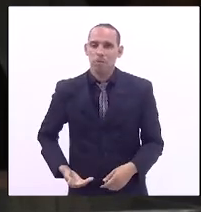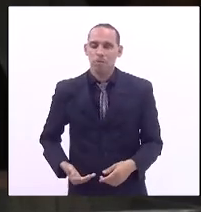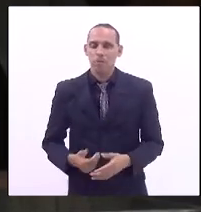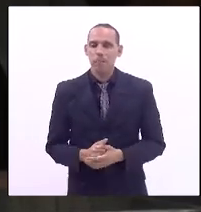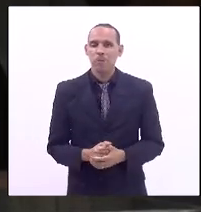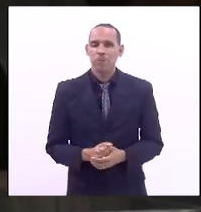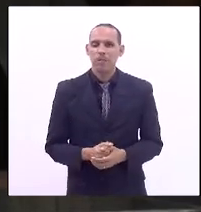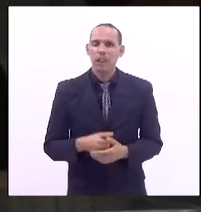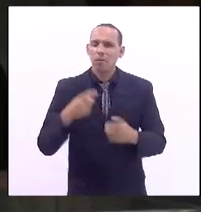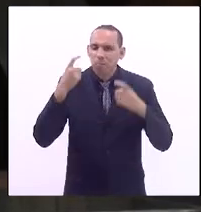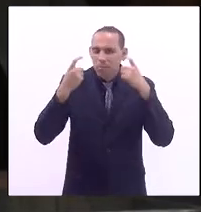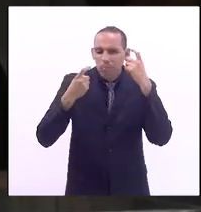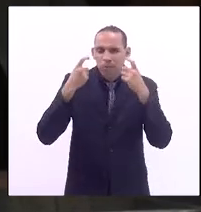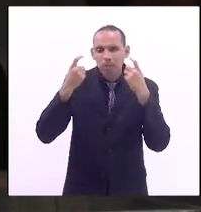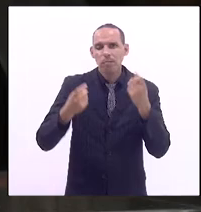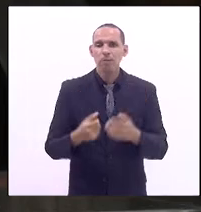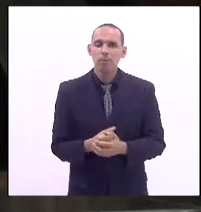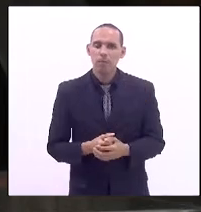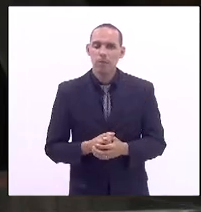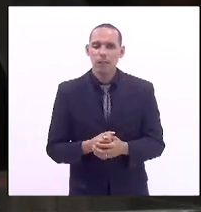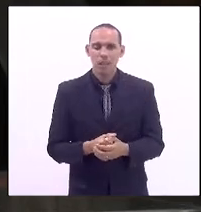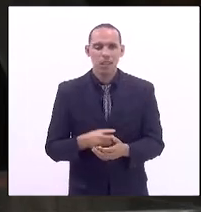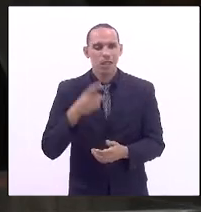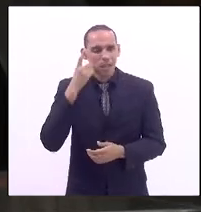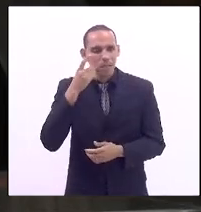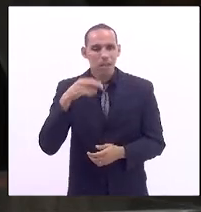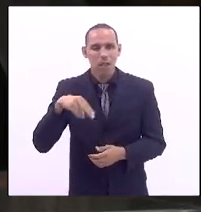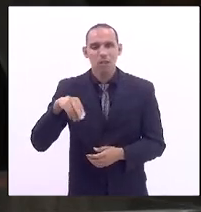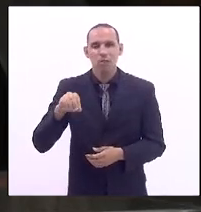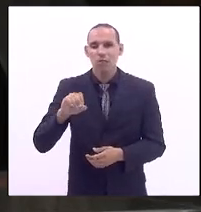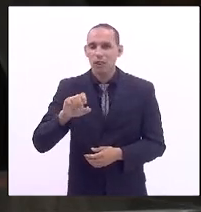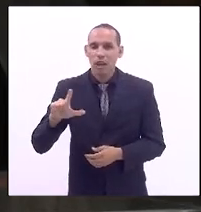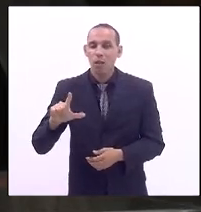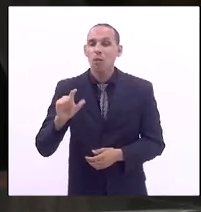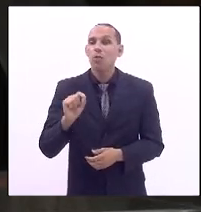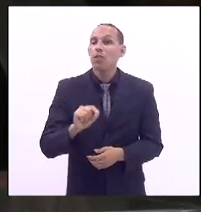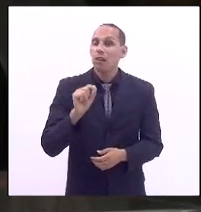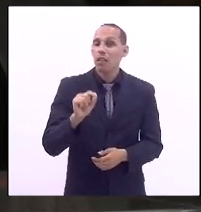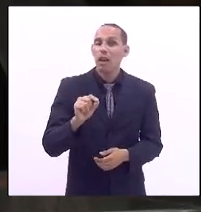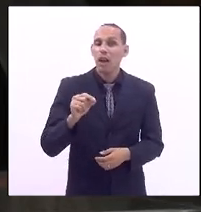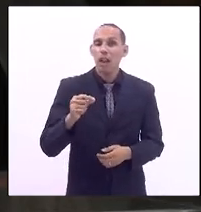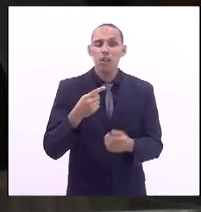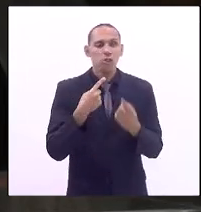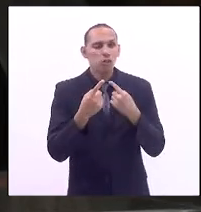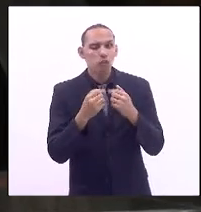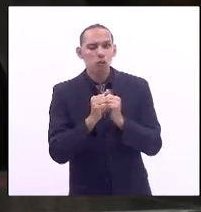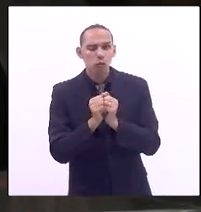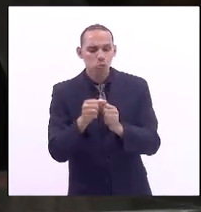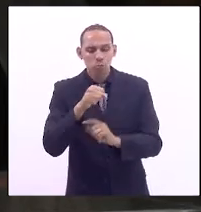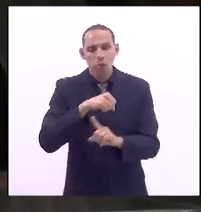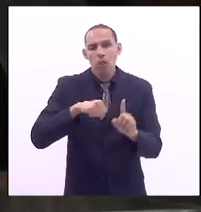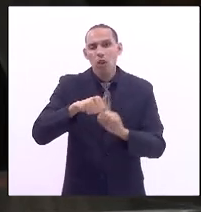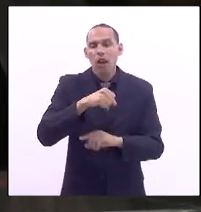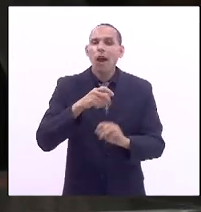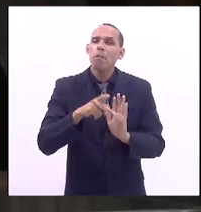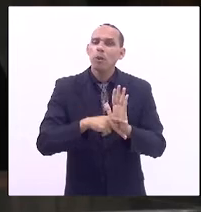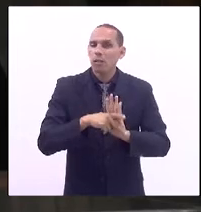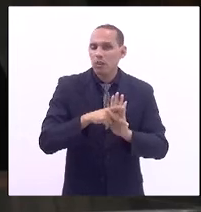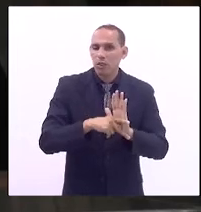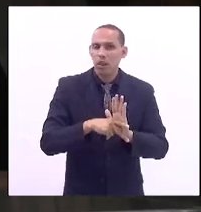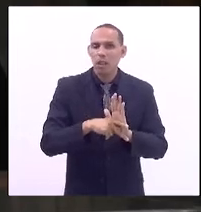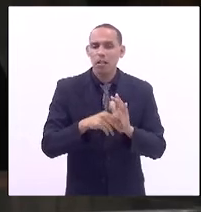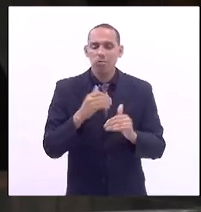a preocupação Deputado Noel de Carvalho discutir com a sociedade um projeto